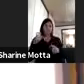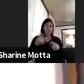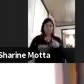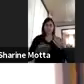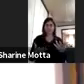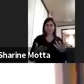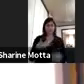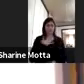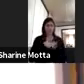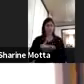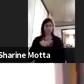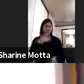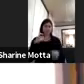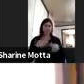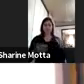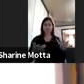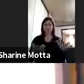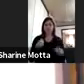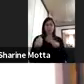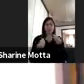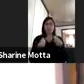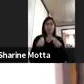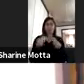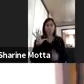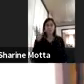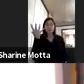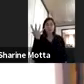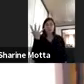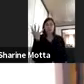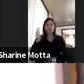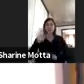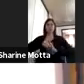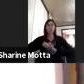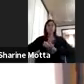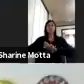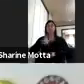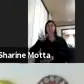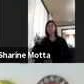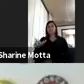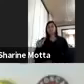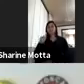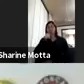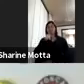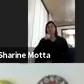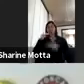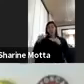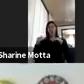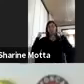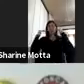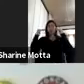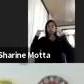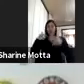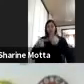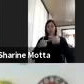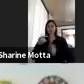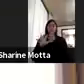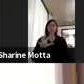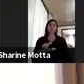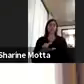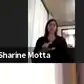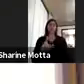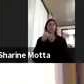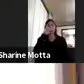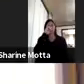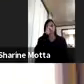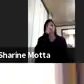ser violada, imagine pessoa que trabalha com sexo. Sim. Sim. Né? Então, a gente pode